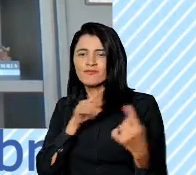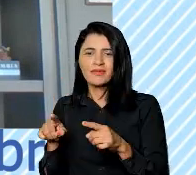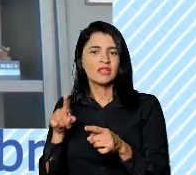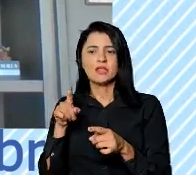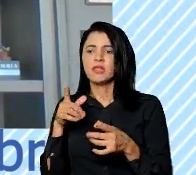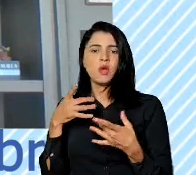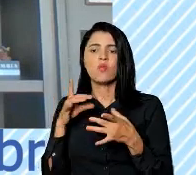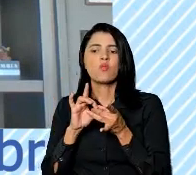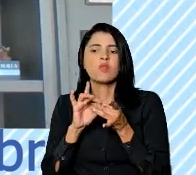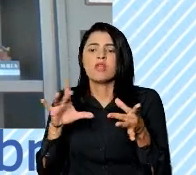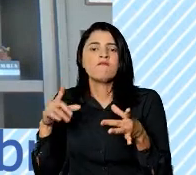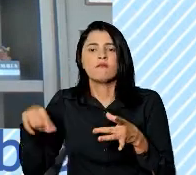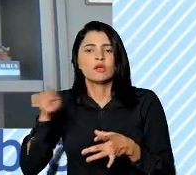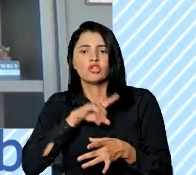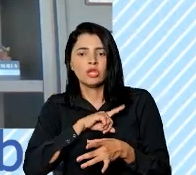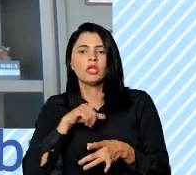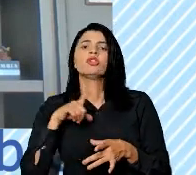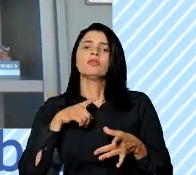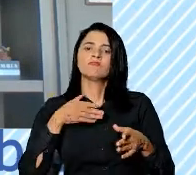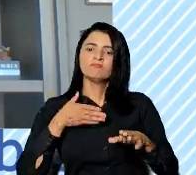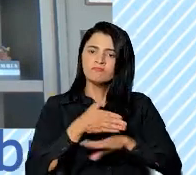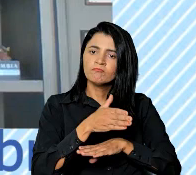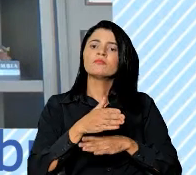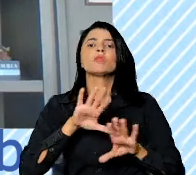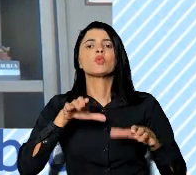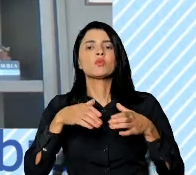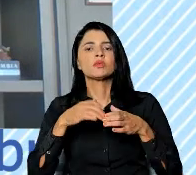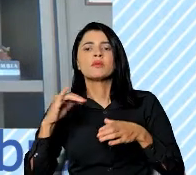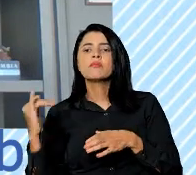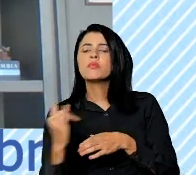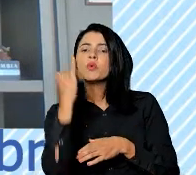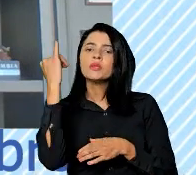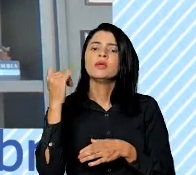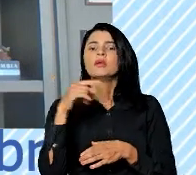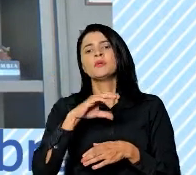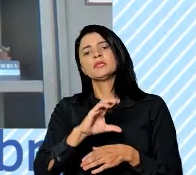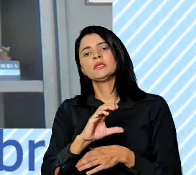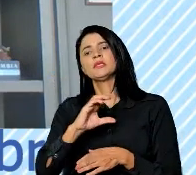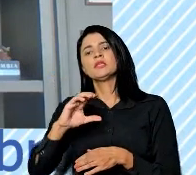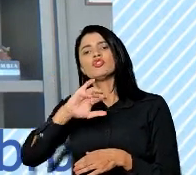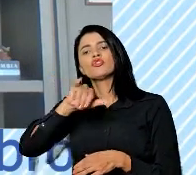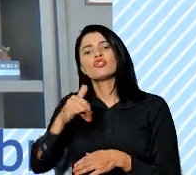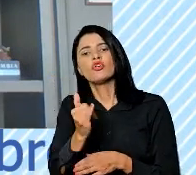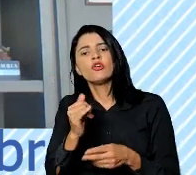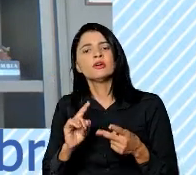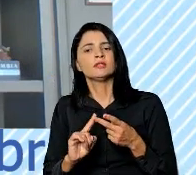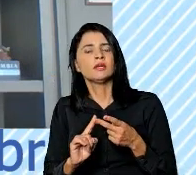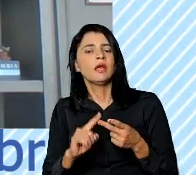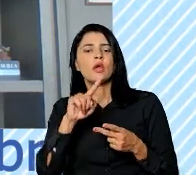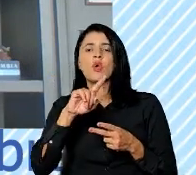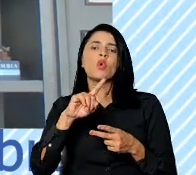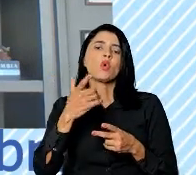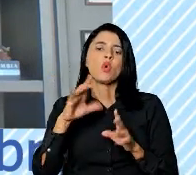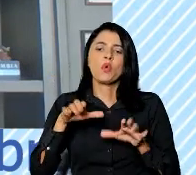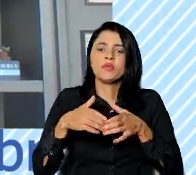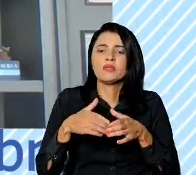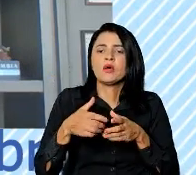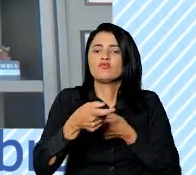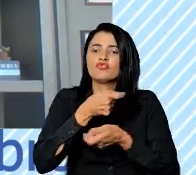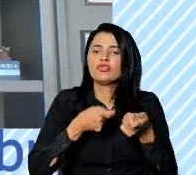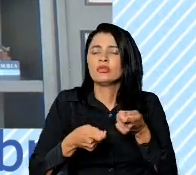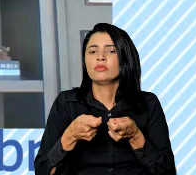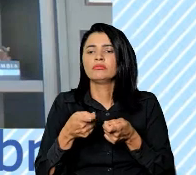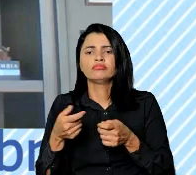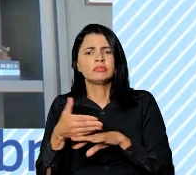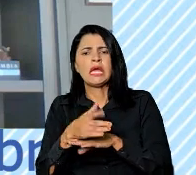que nós tenhamos assentos em comissões importantes, como o CCJ, como Comissão de Finanças, que nós não façamos